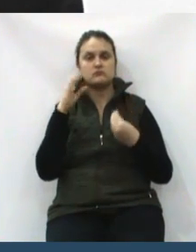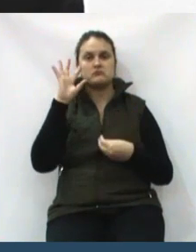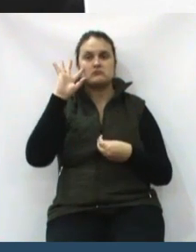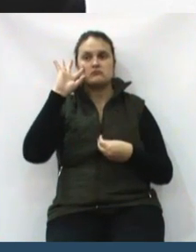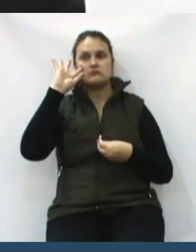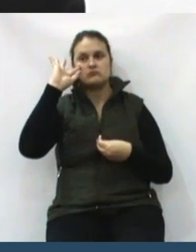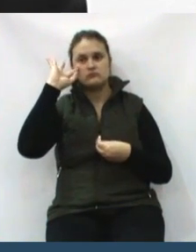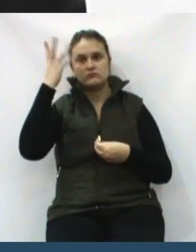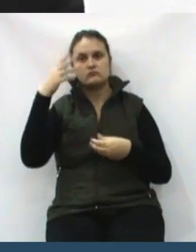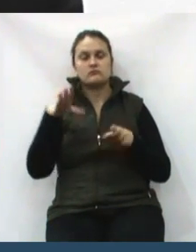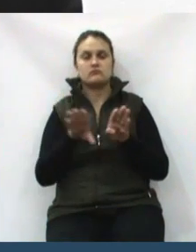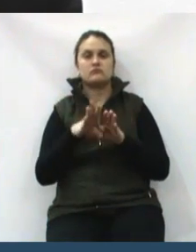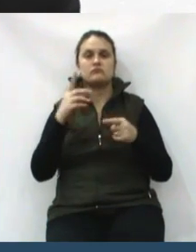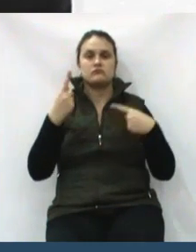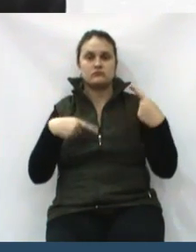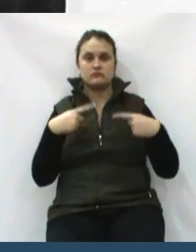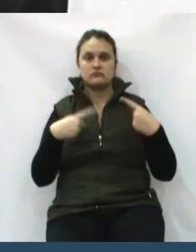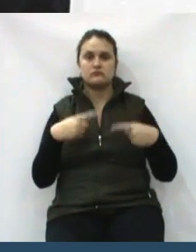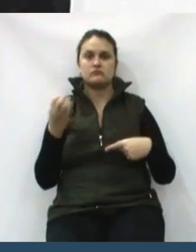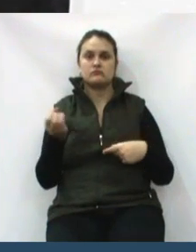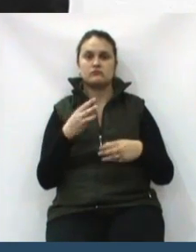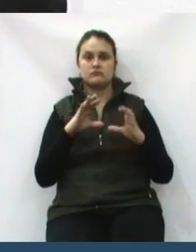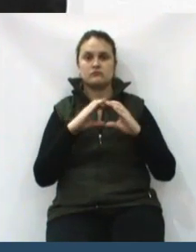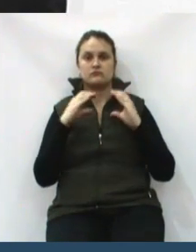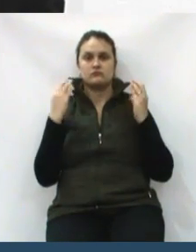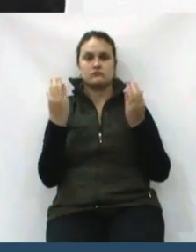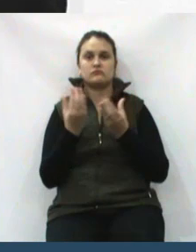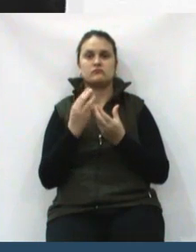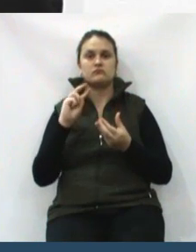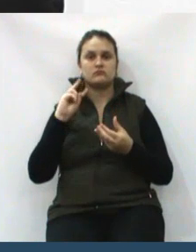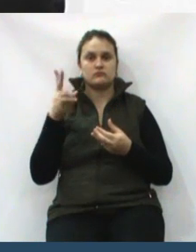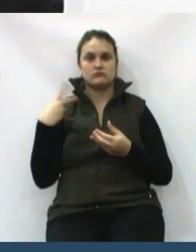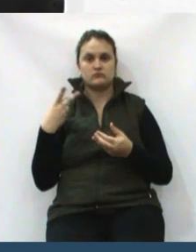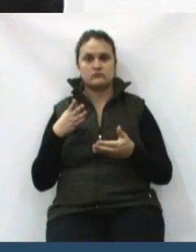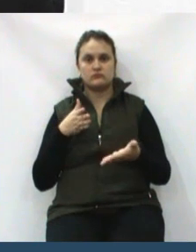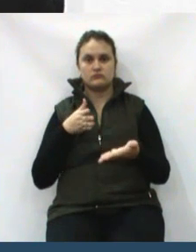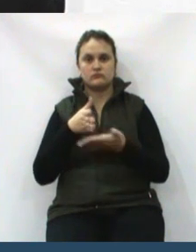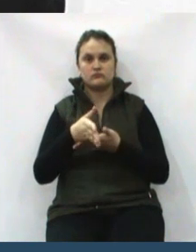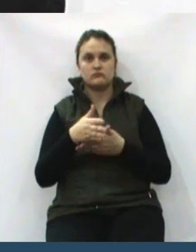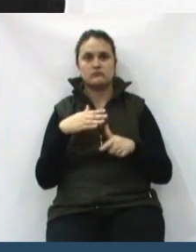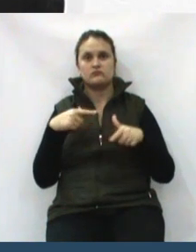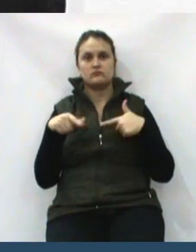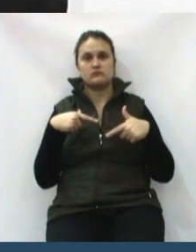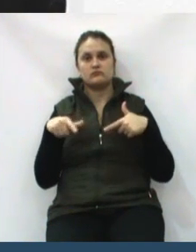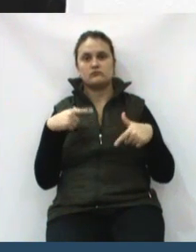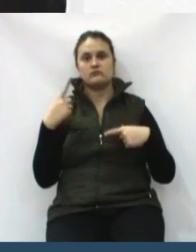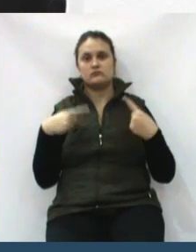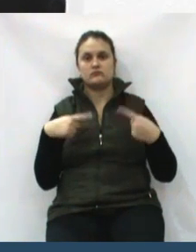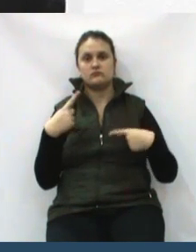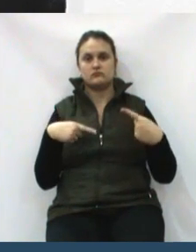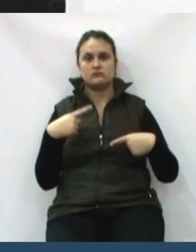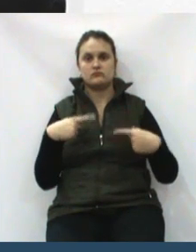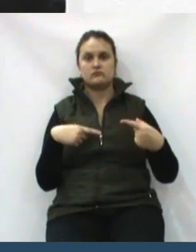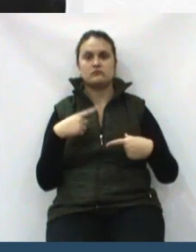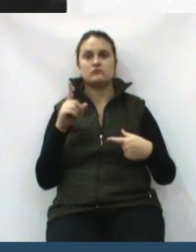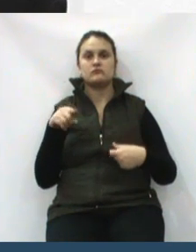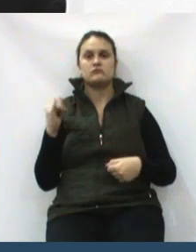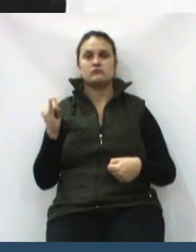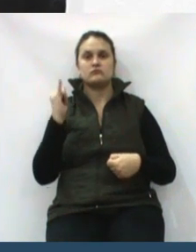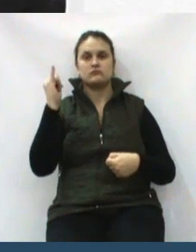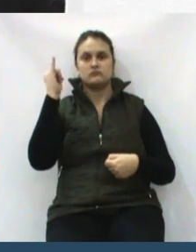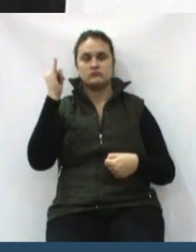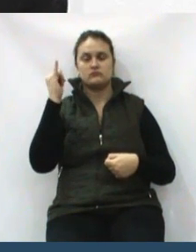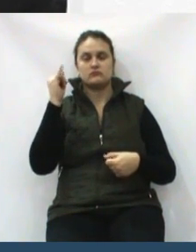soluções e também discussões com a nova Câmara de Vereadores, que logo vai estar aqui discutindo essas